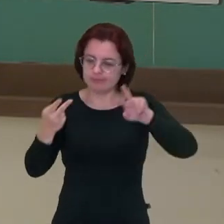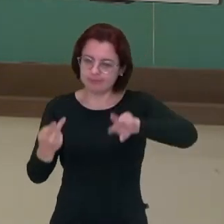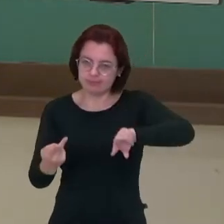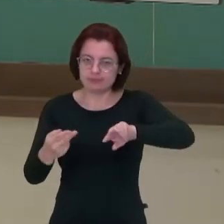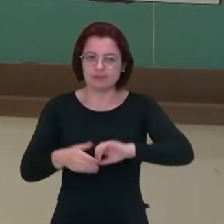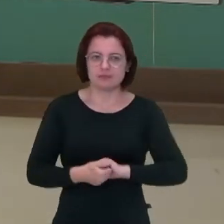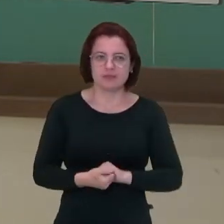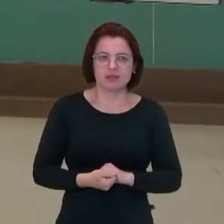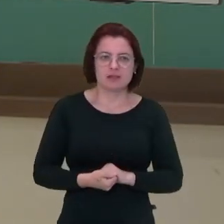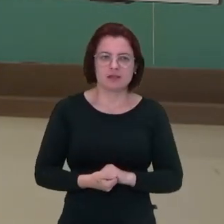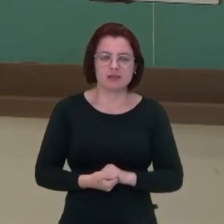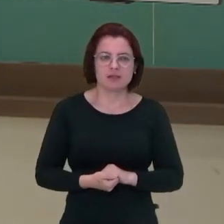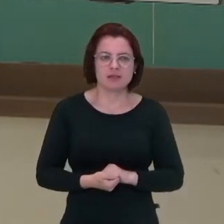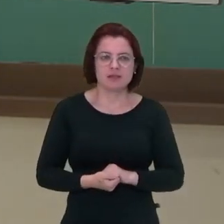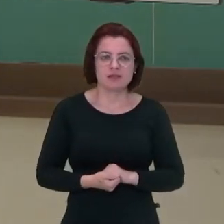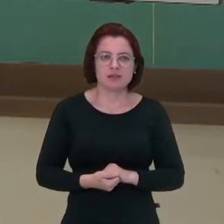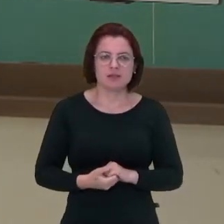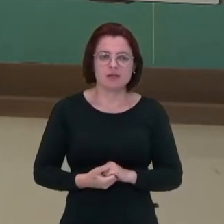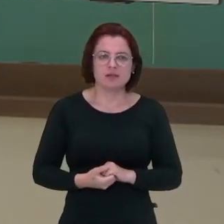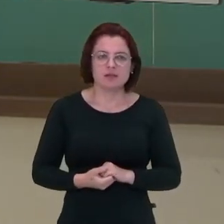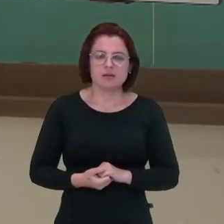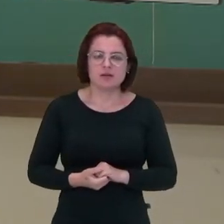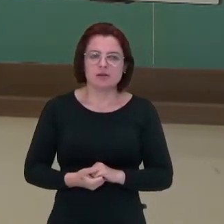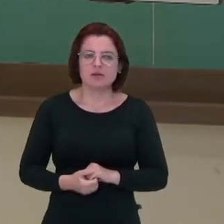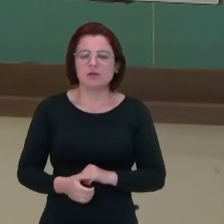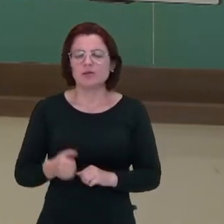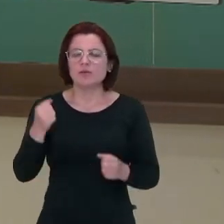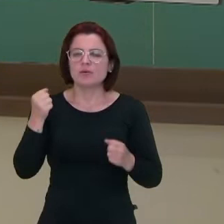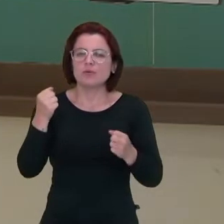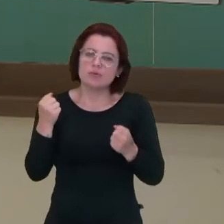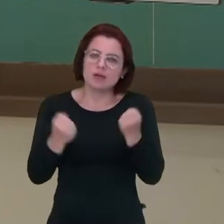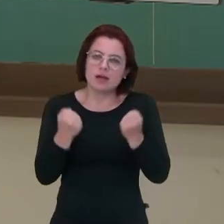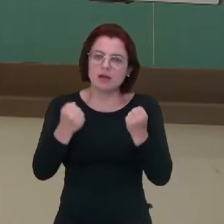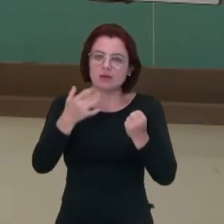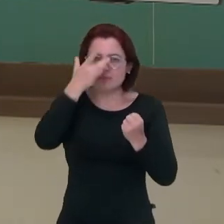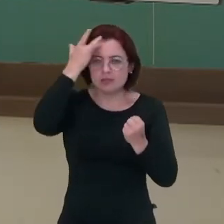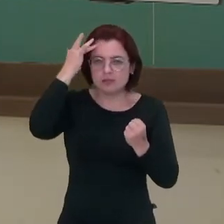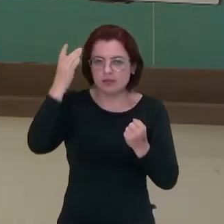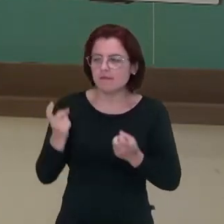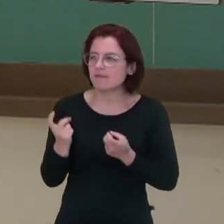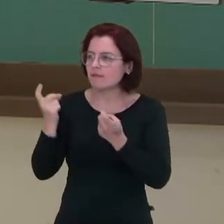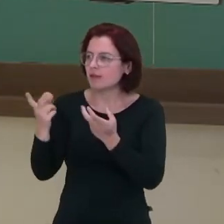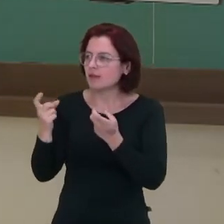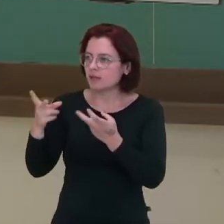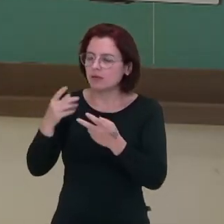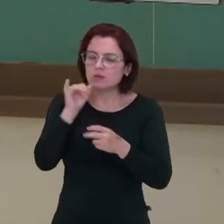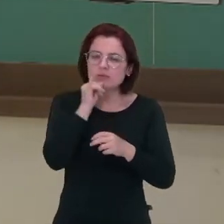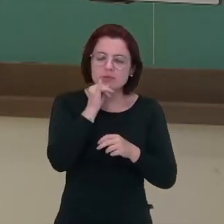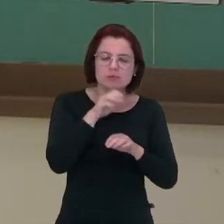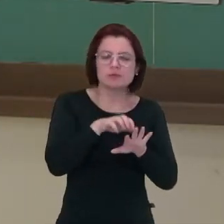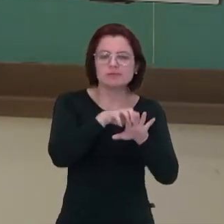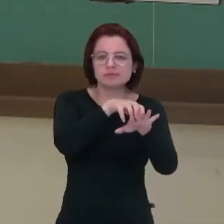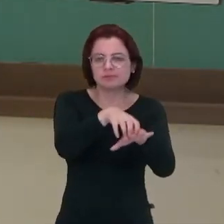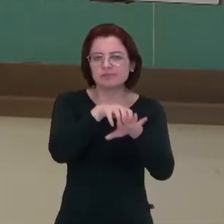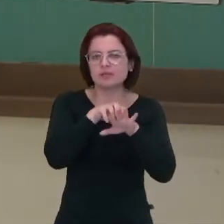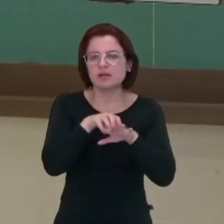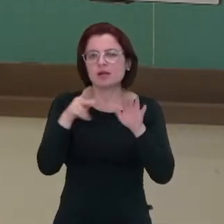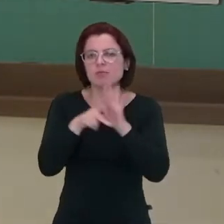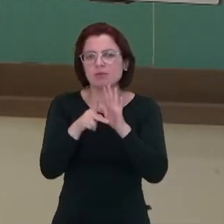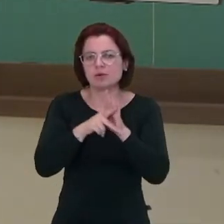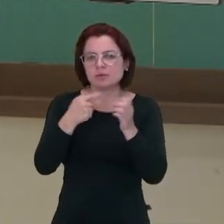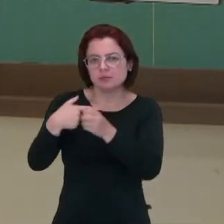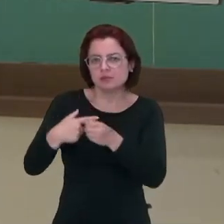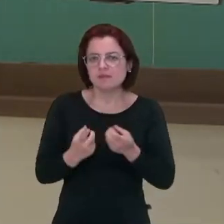né? Um carro que um vendedor necessita para viajar de um município para o outro para